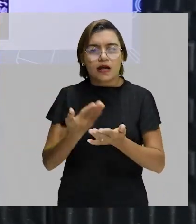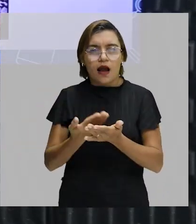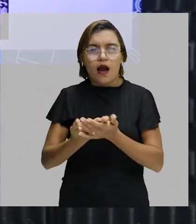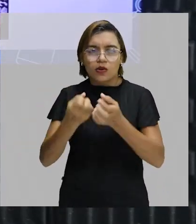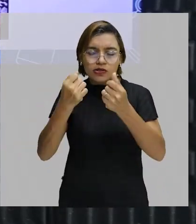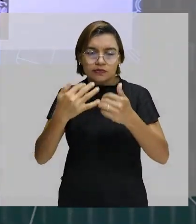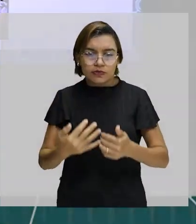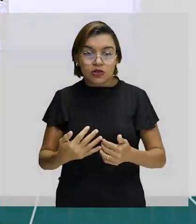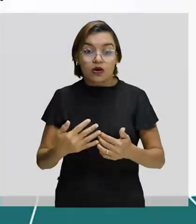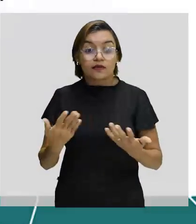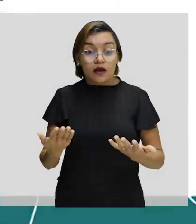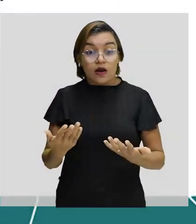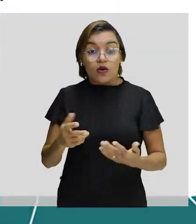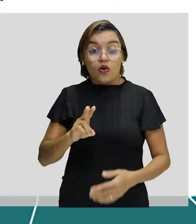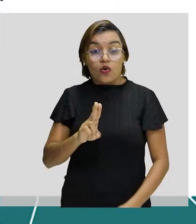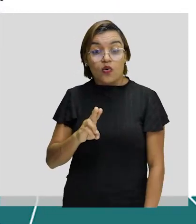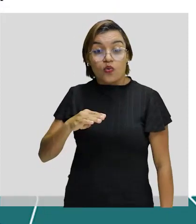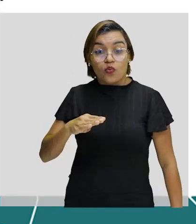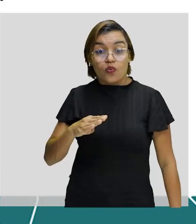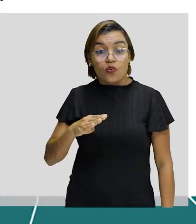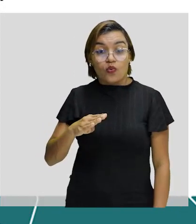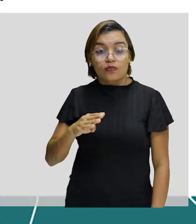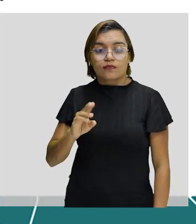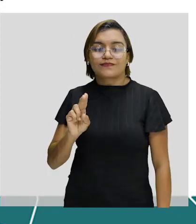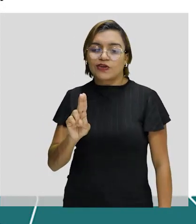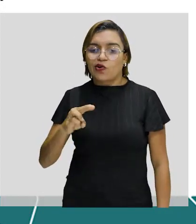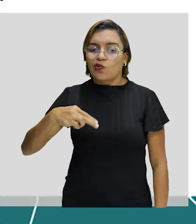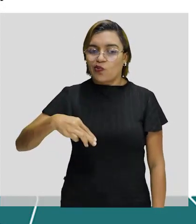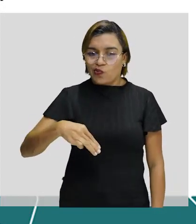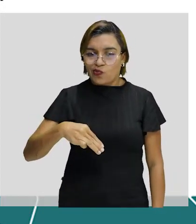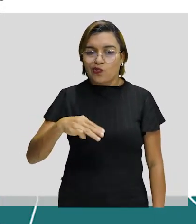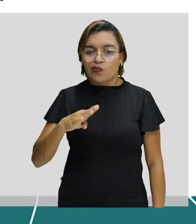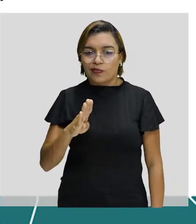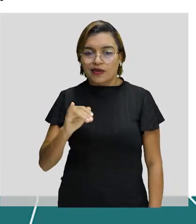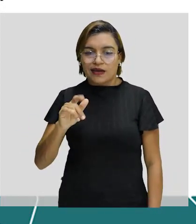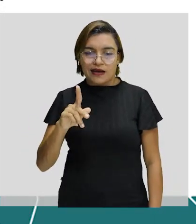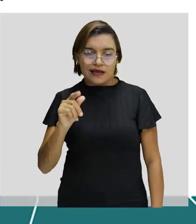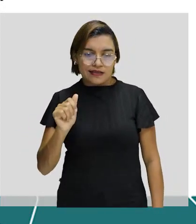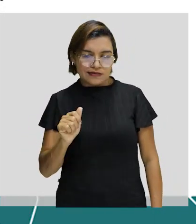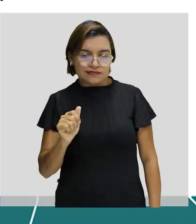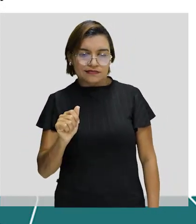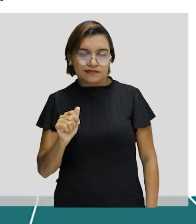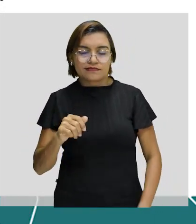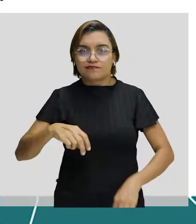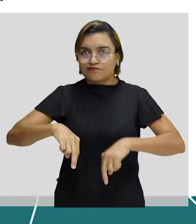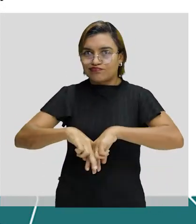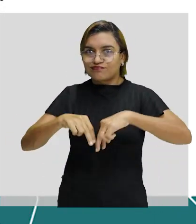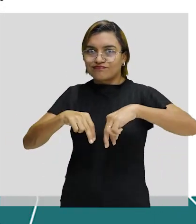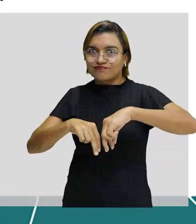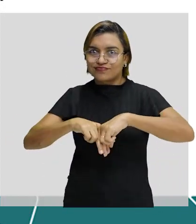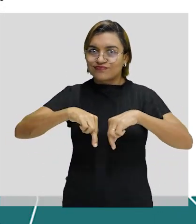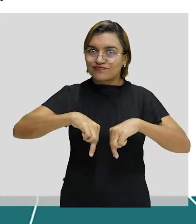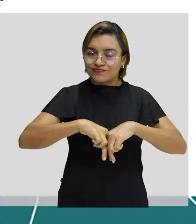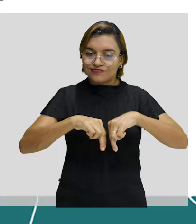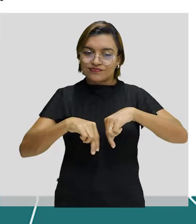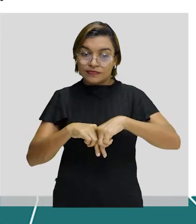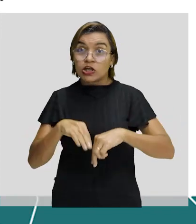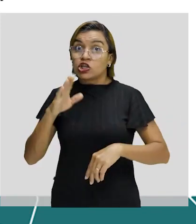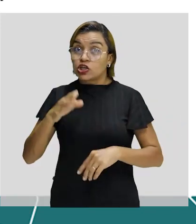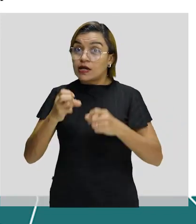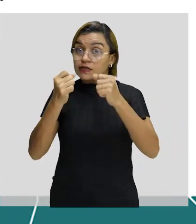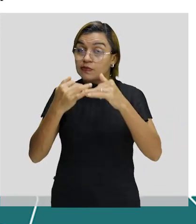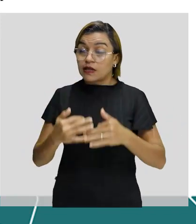da ubigada e da punga. De origem africana, ó. De origem africana. Já falei para vocês